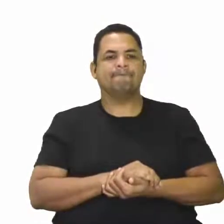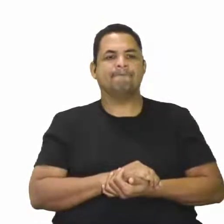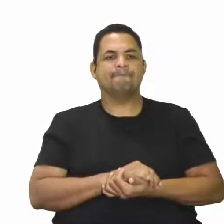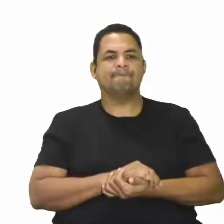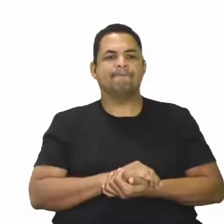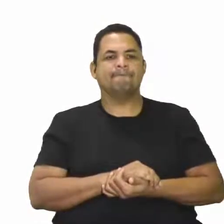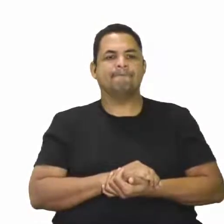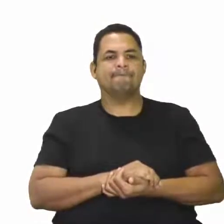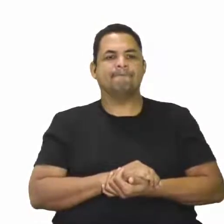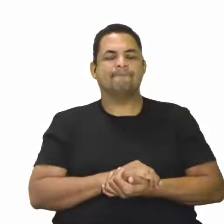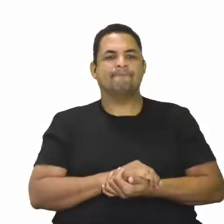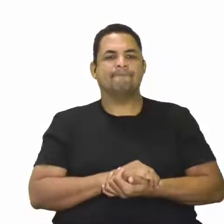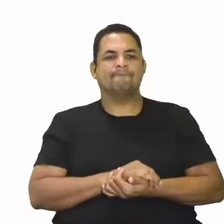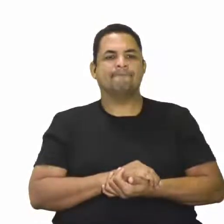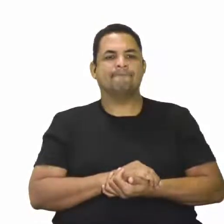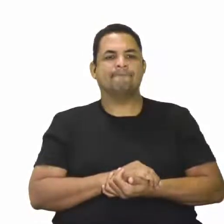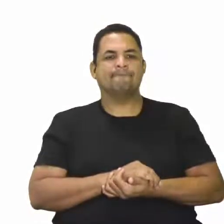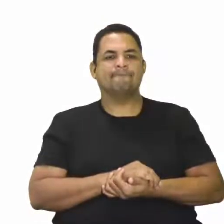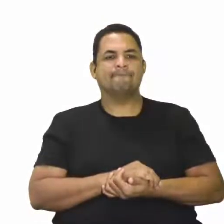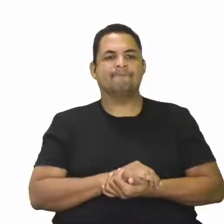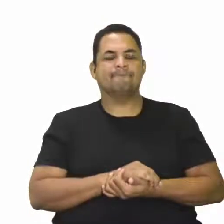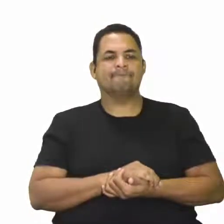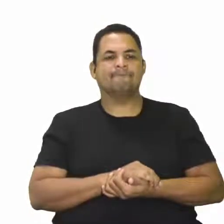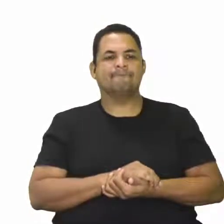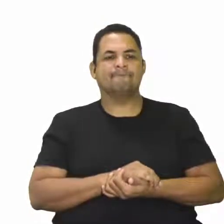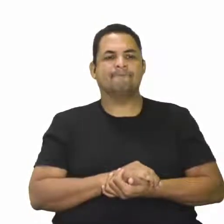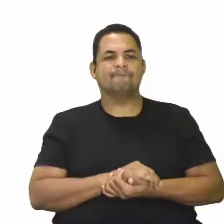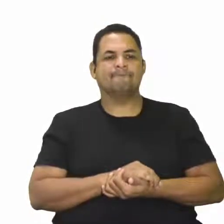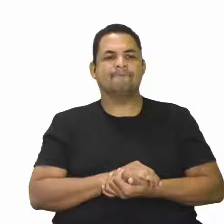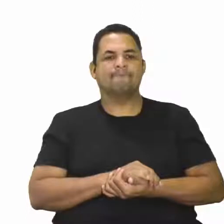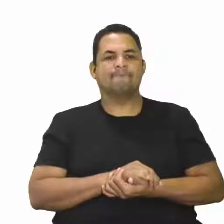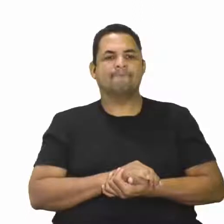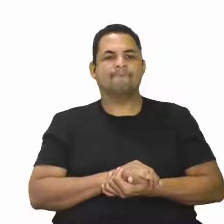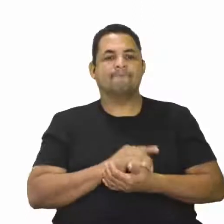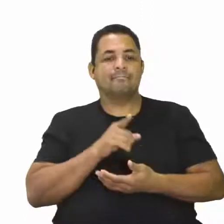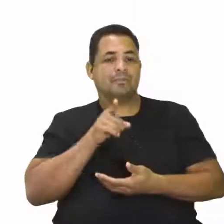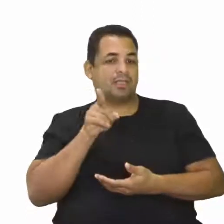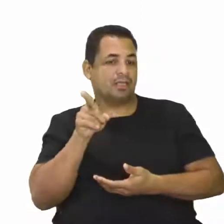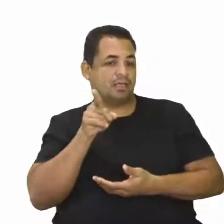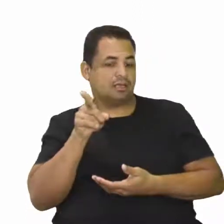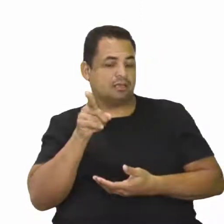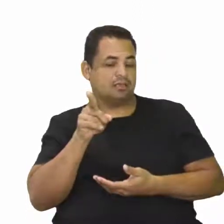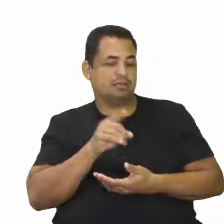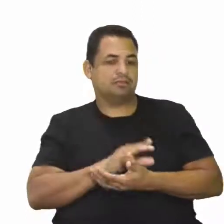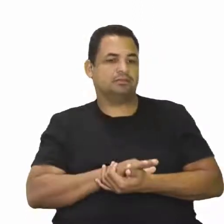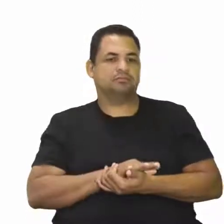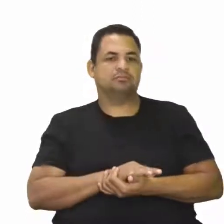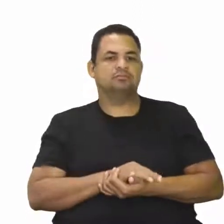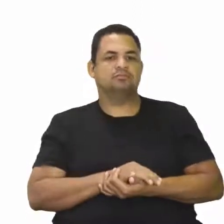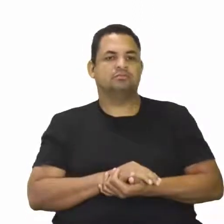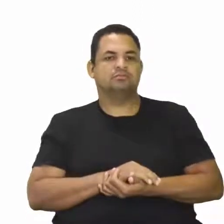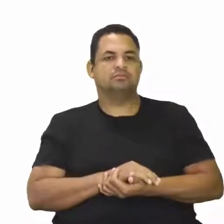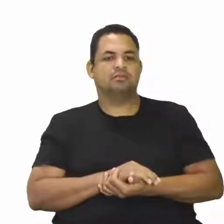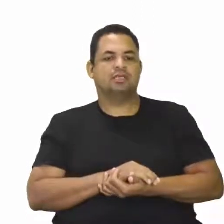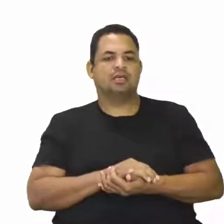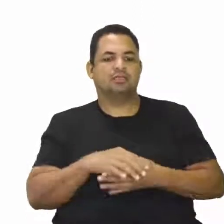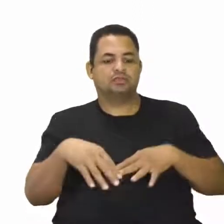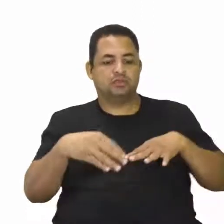Ele não é qualificativo, ele é demonstrativo. Isso mesmo. Aquellas son las botas de